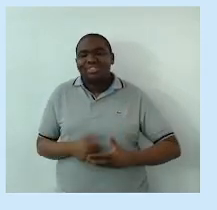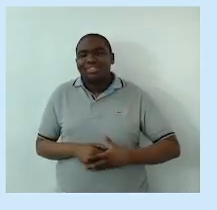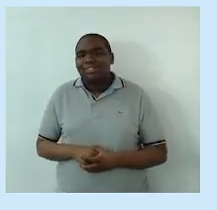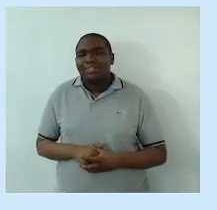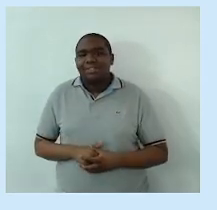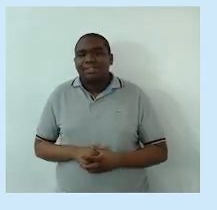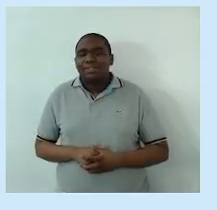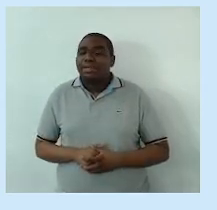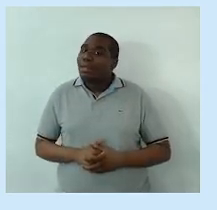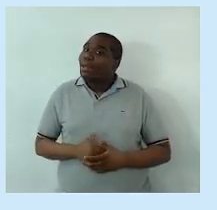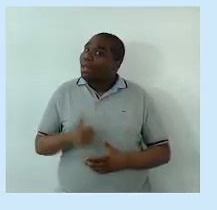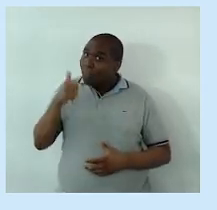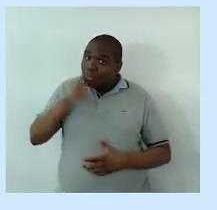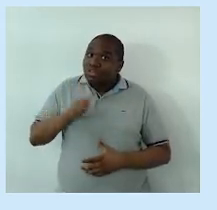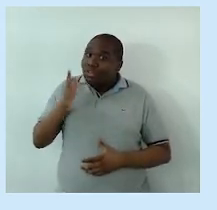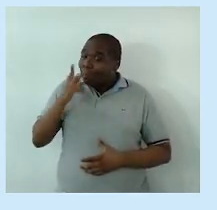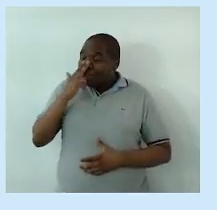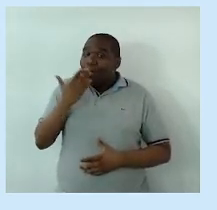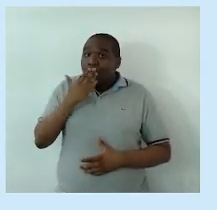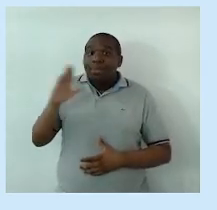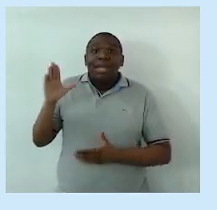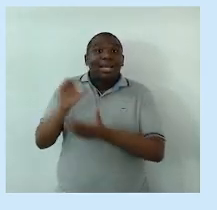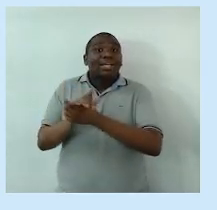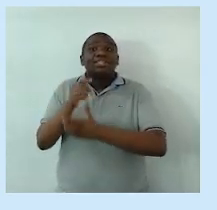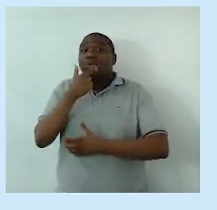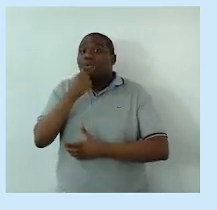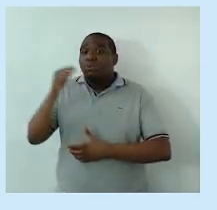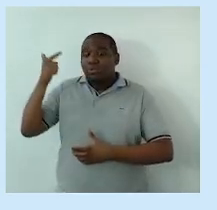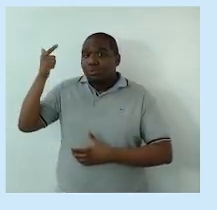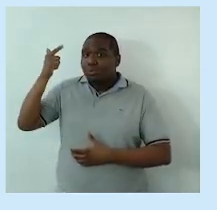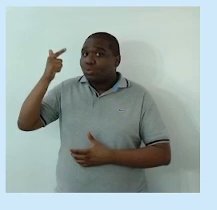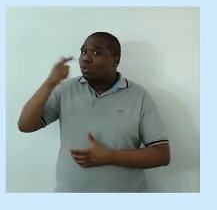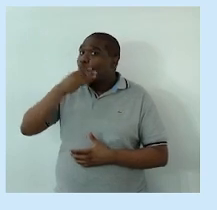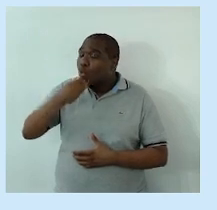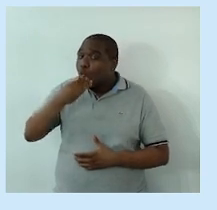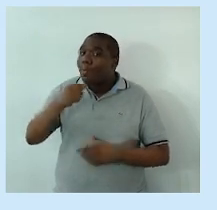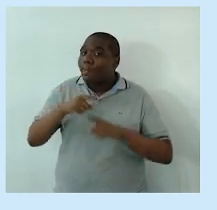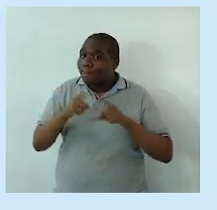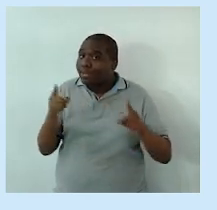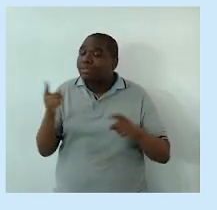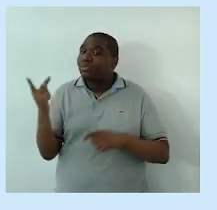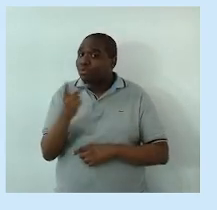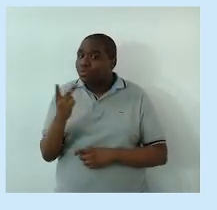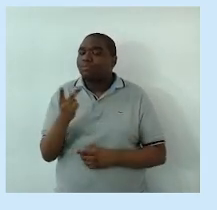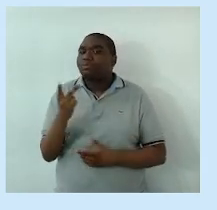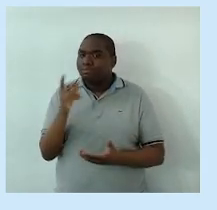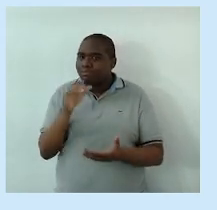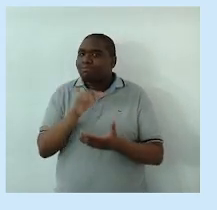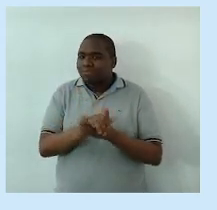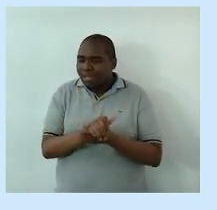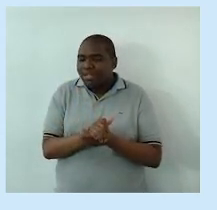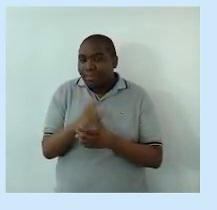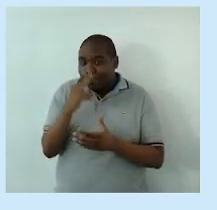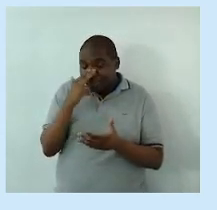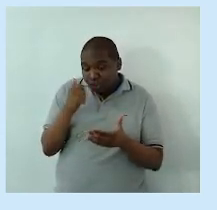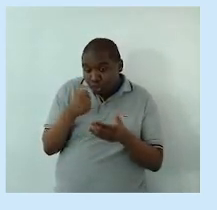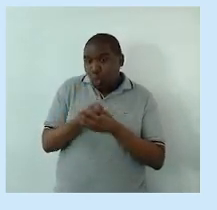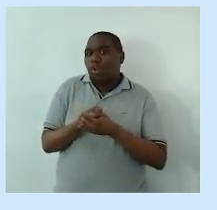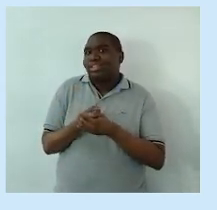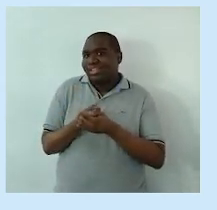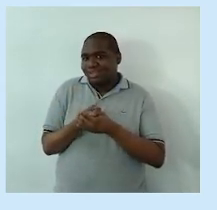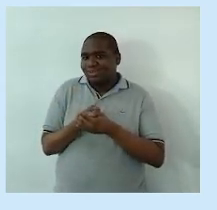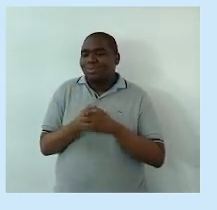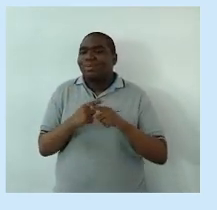estava prometida para se casar com outro, mas ela ama Romeu e eles acabam se casando escondido. Mas nesse